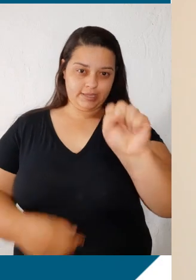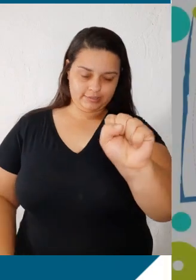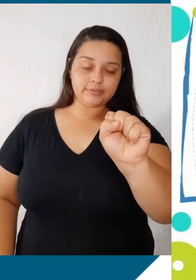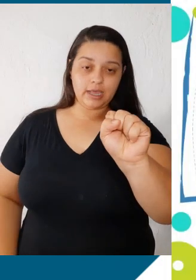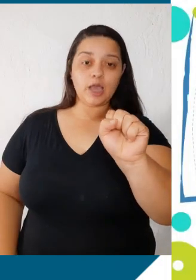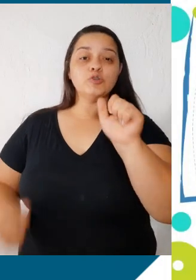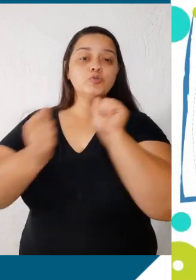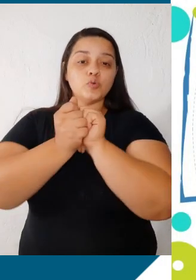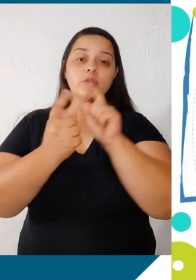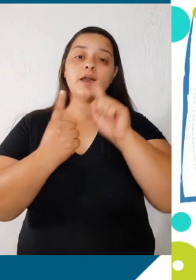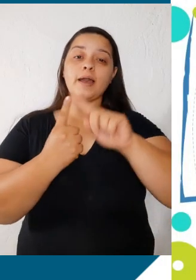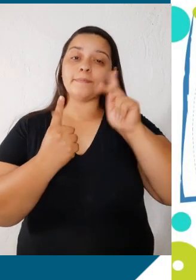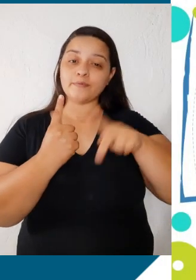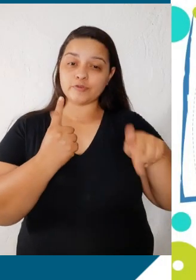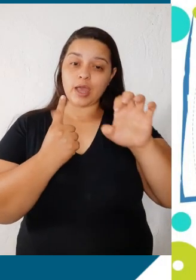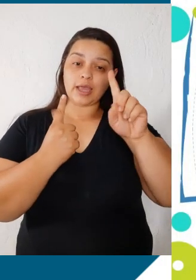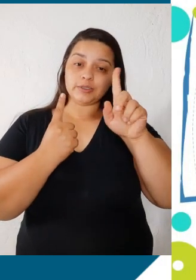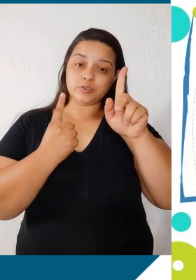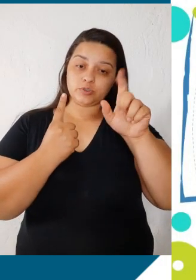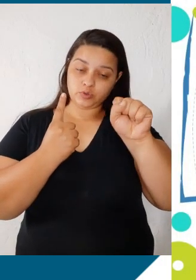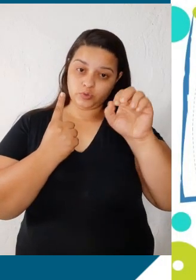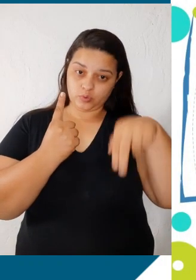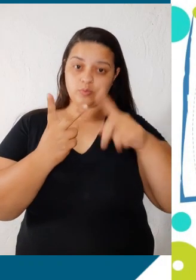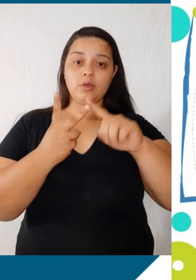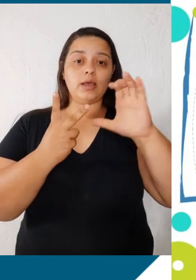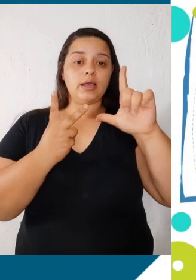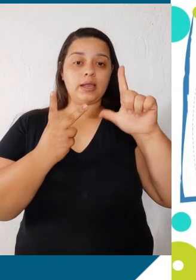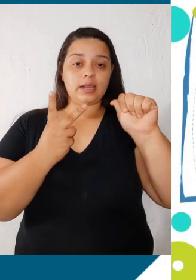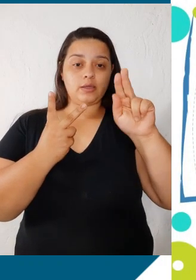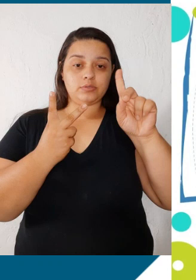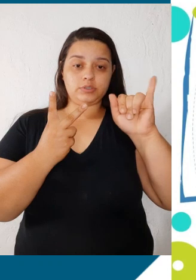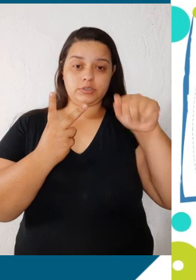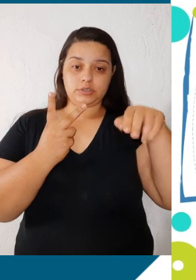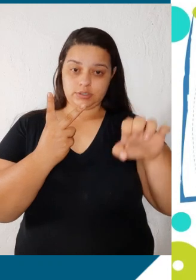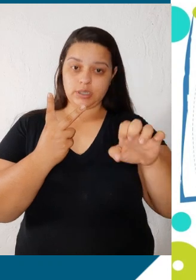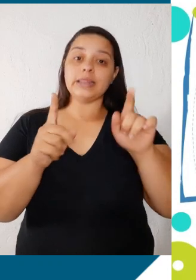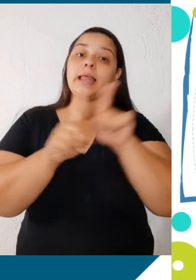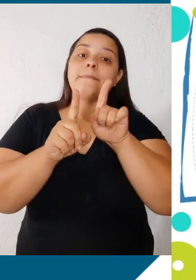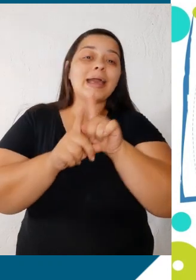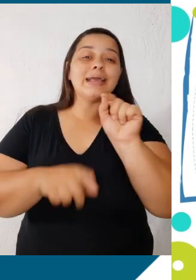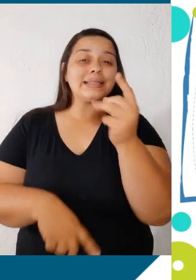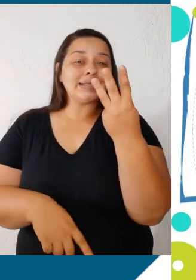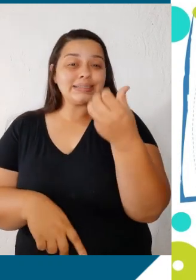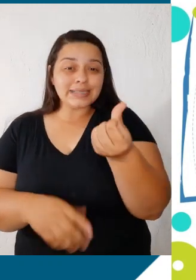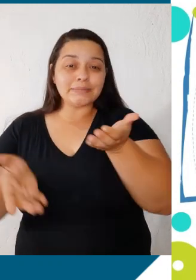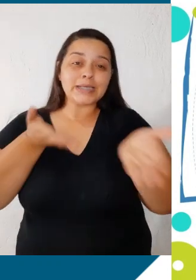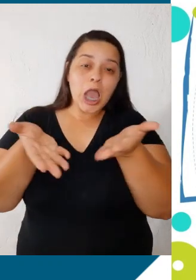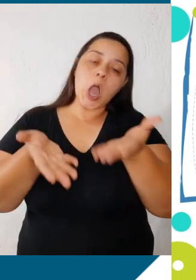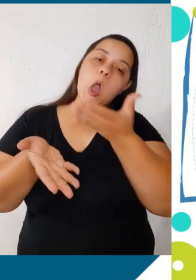CCERJ, junto com os professores Edson Azeredo e Claudiane Torres, e junto também com 36